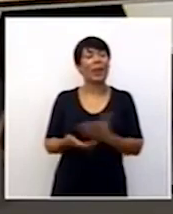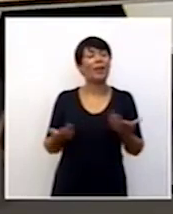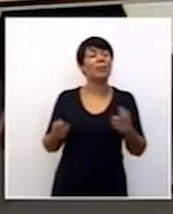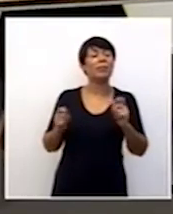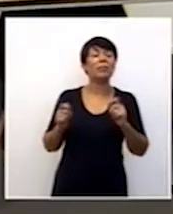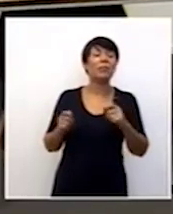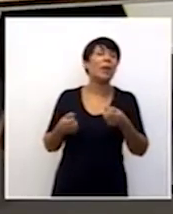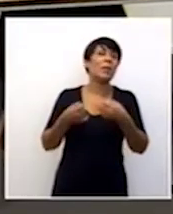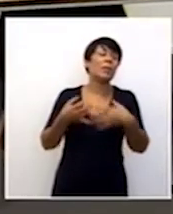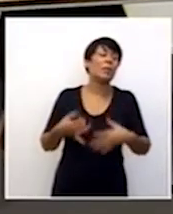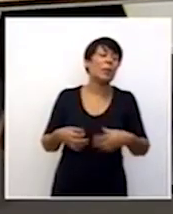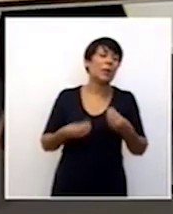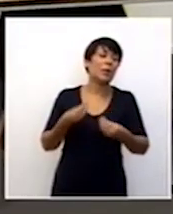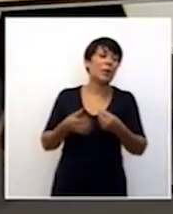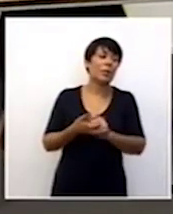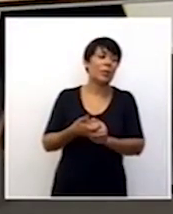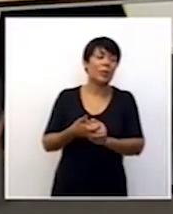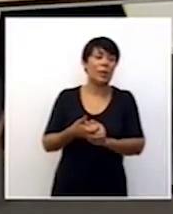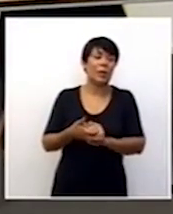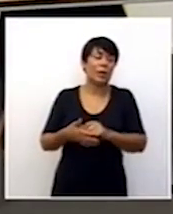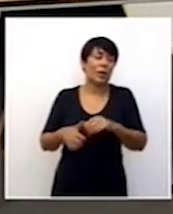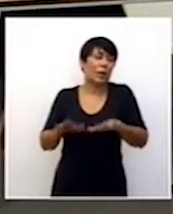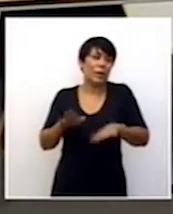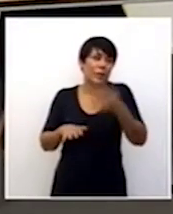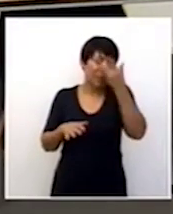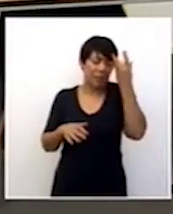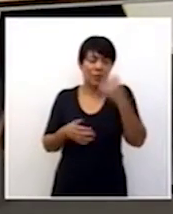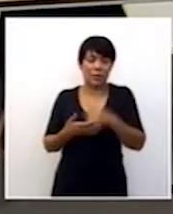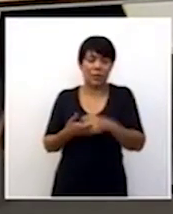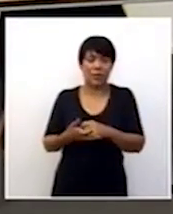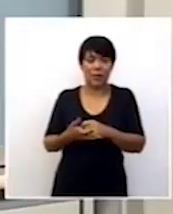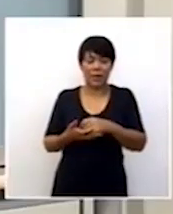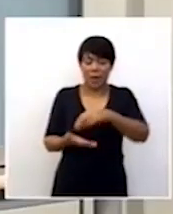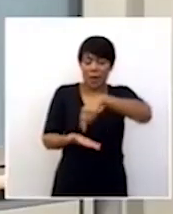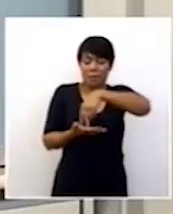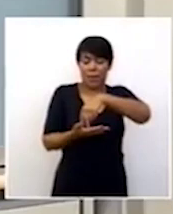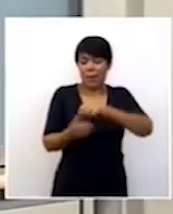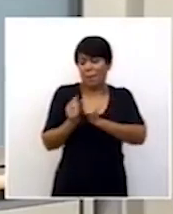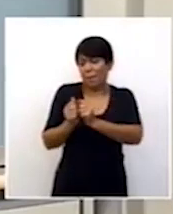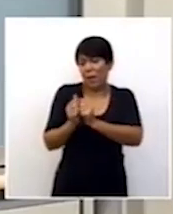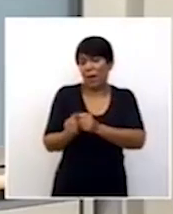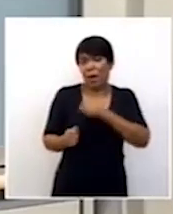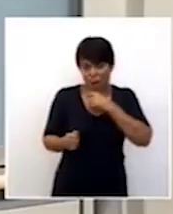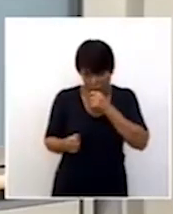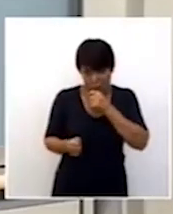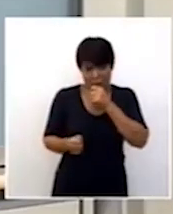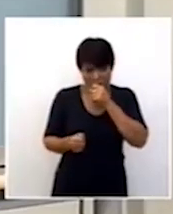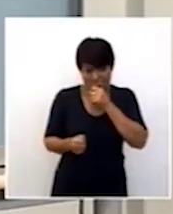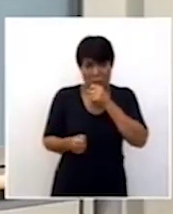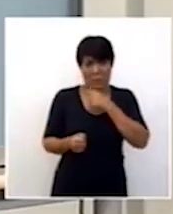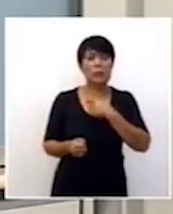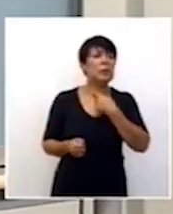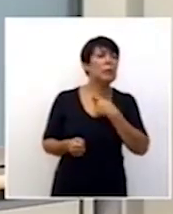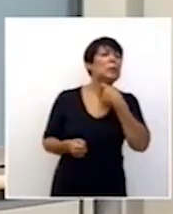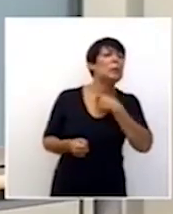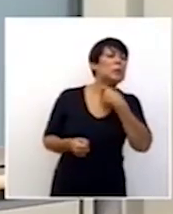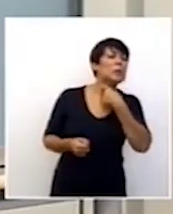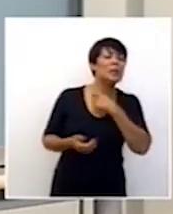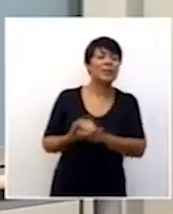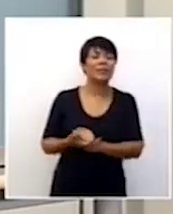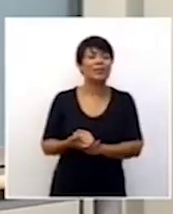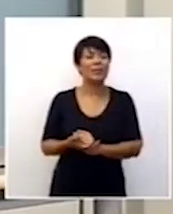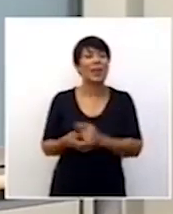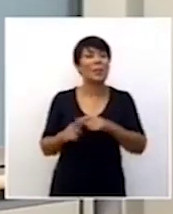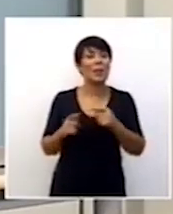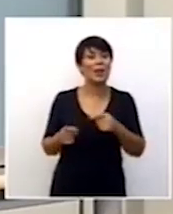poderia citar o fato das pessoas ficarem pigarreando no bonde, né? E o que eu achei mais interessante é que ele pega